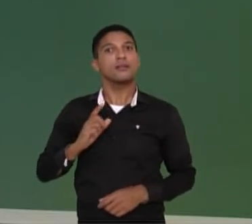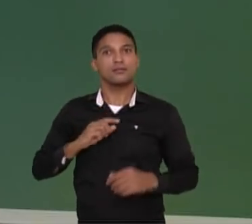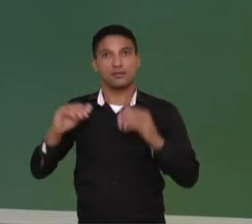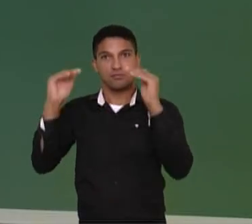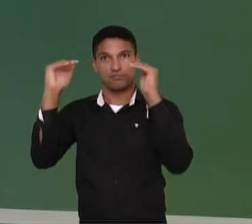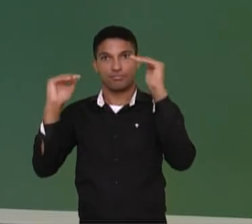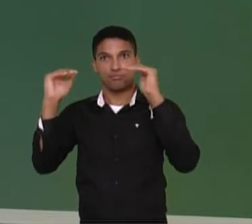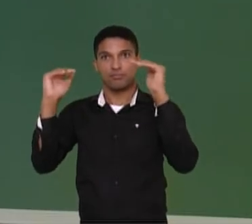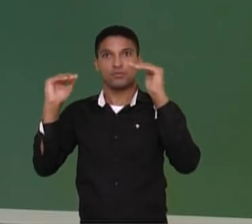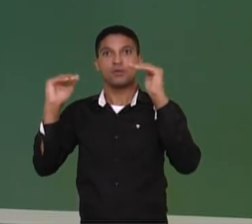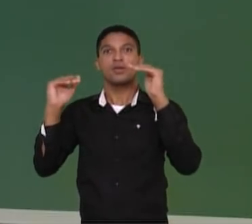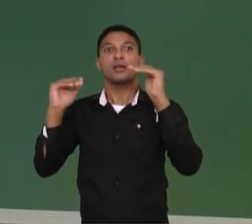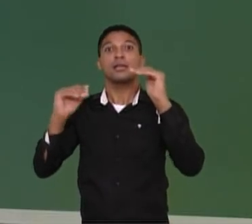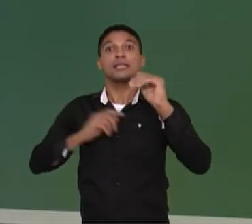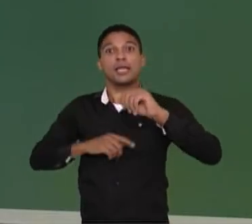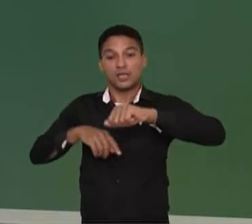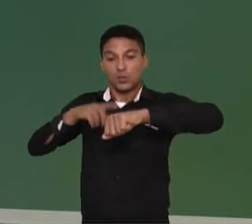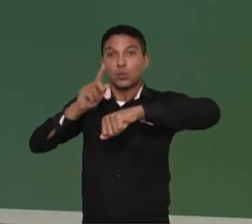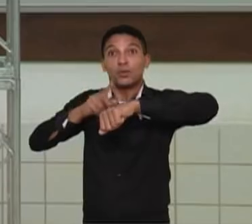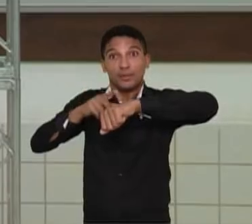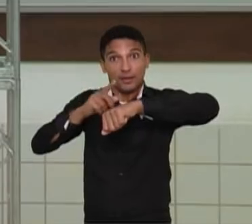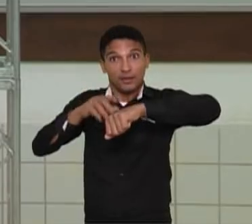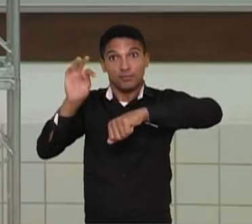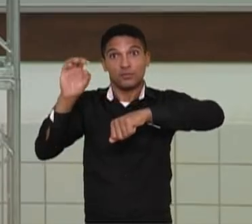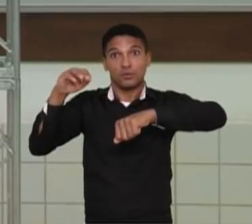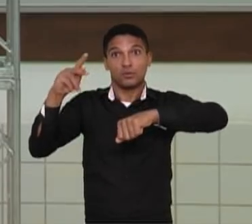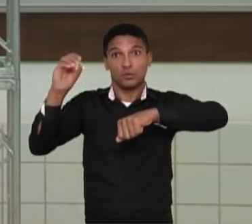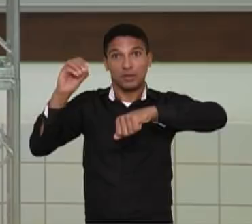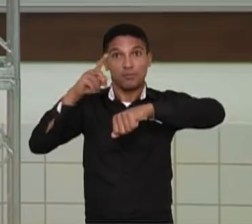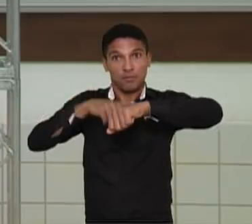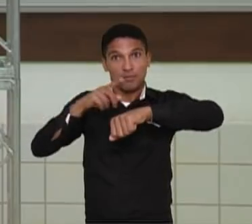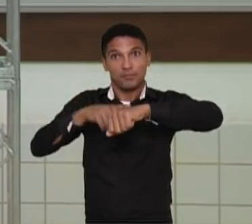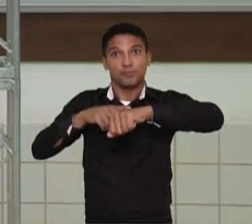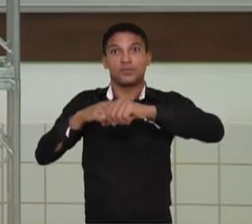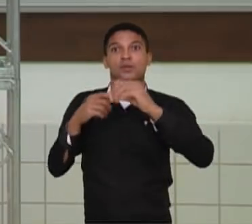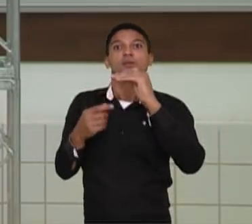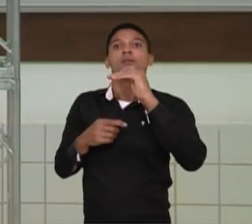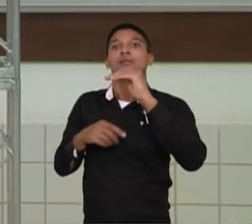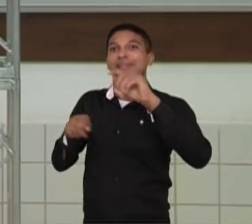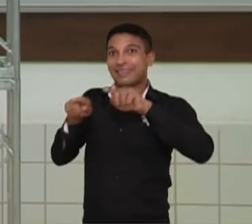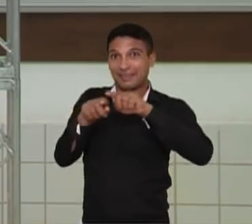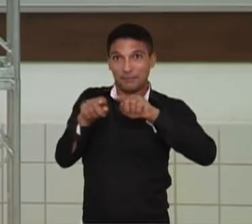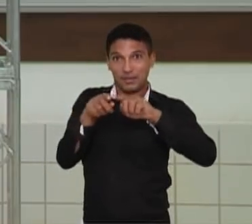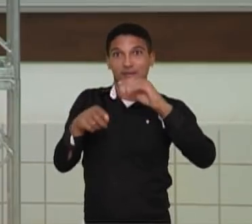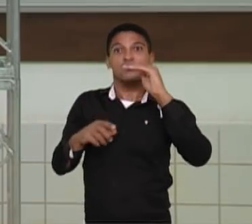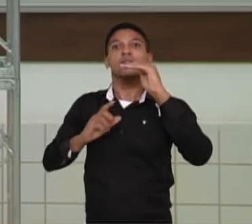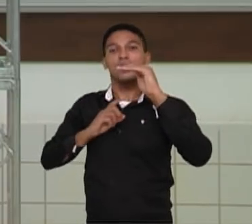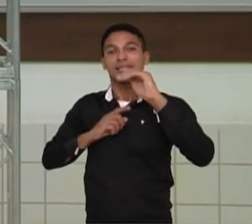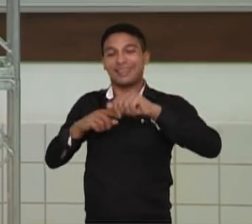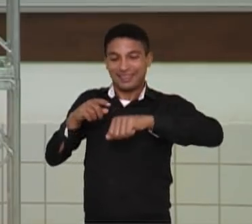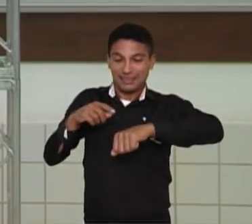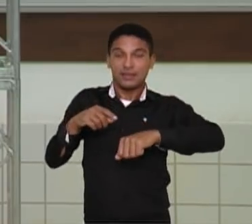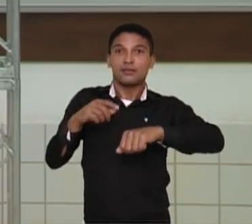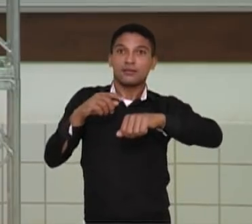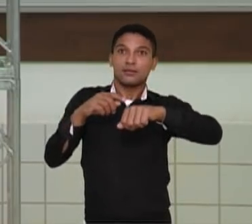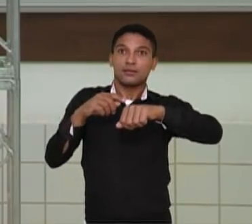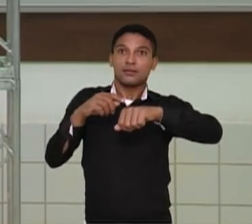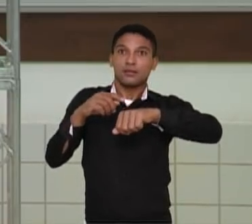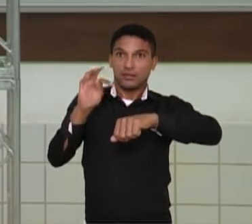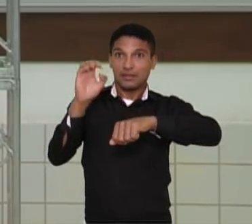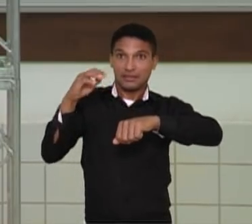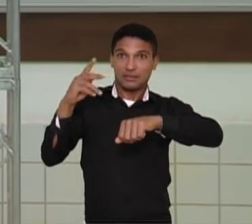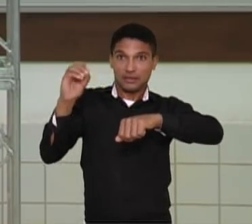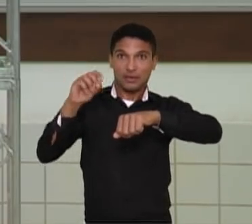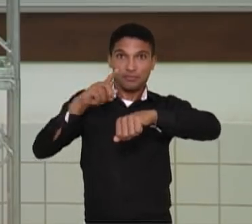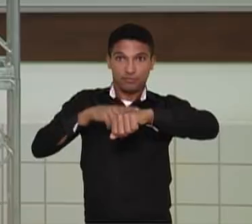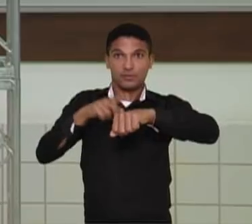percorrê-la, né? Então você tem uma razão, né? Não adianta você ir muito rápido em determinado trecho, no outro trecho você para, né? Aí